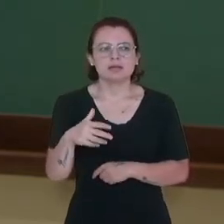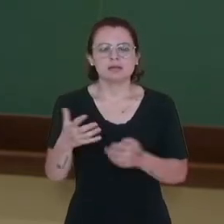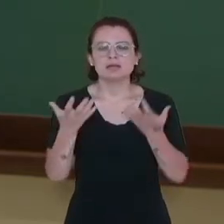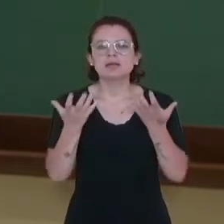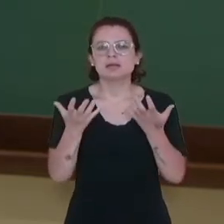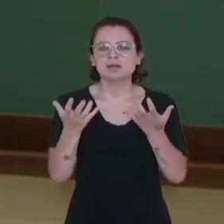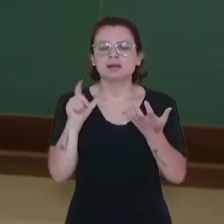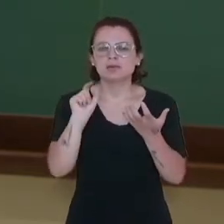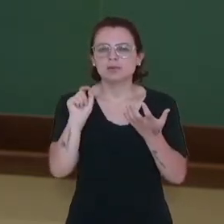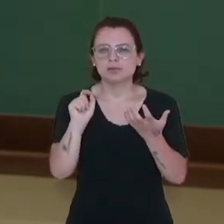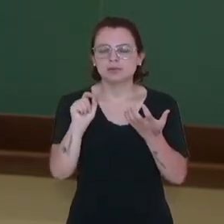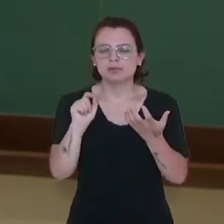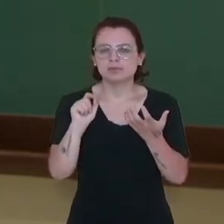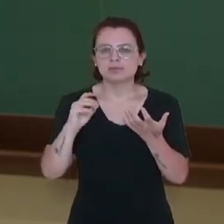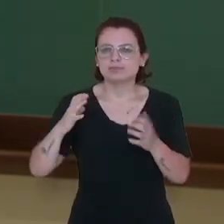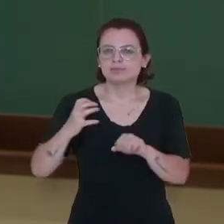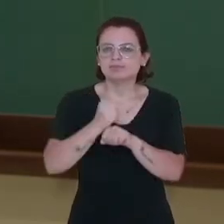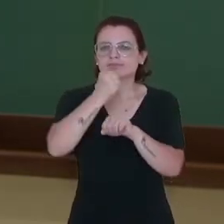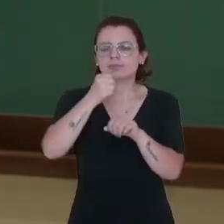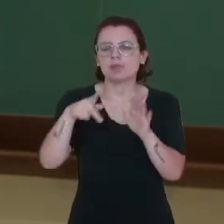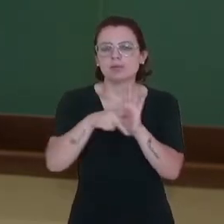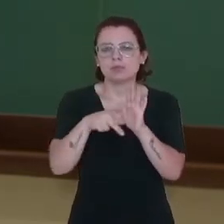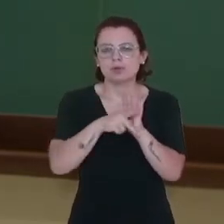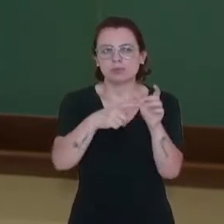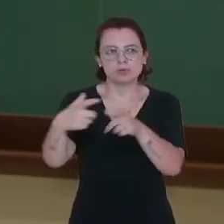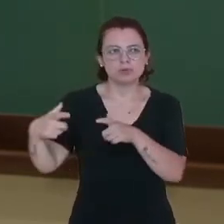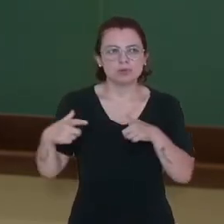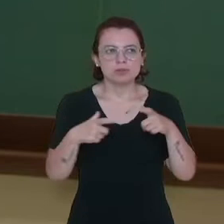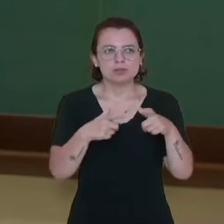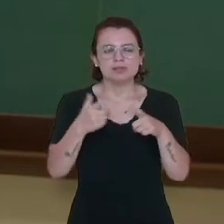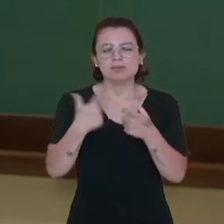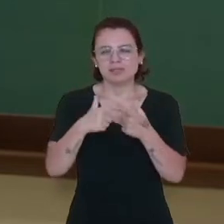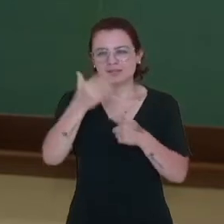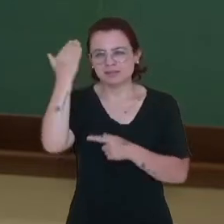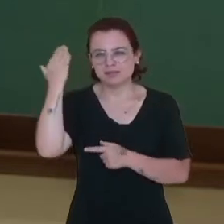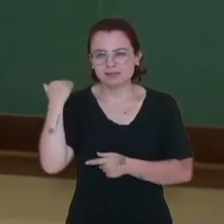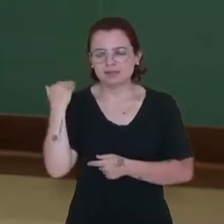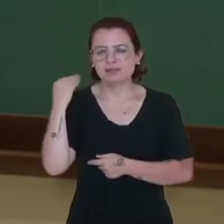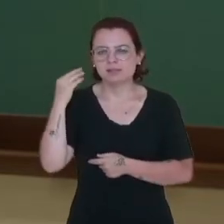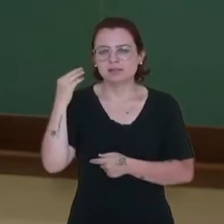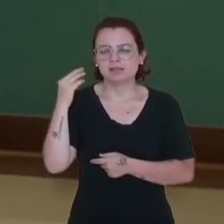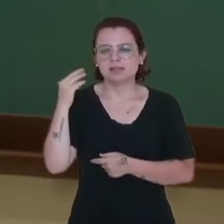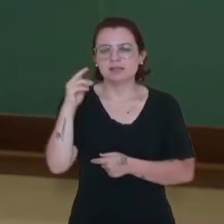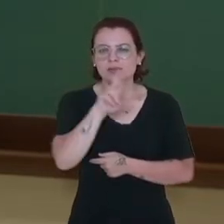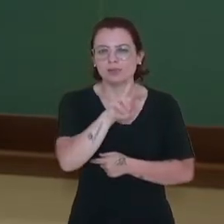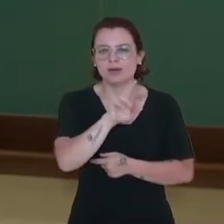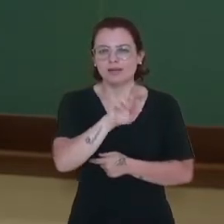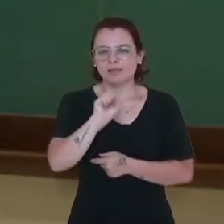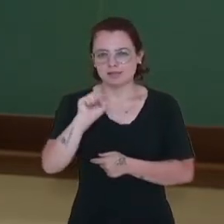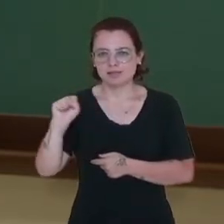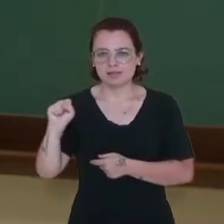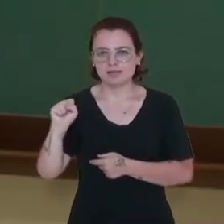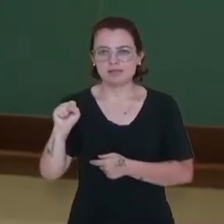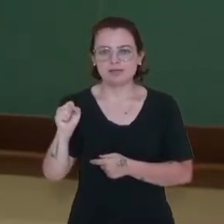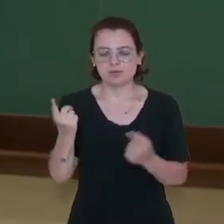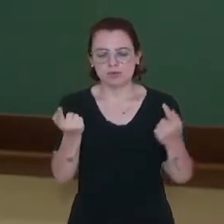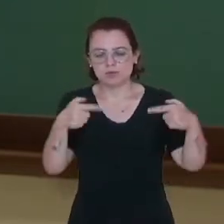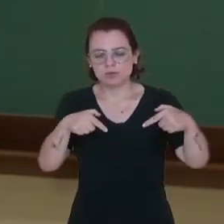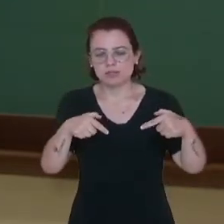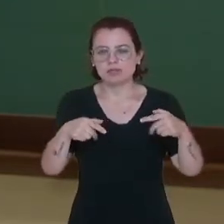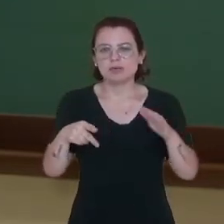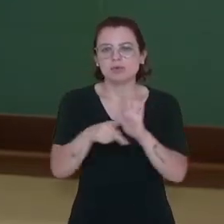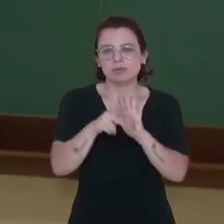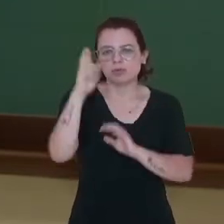ocidentalizar ali algumas ex-repúblicas socialistas, da antiga União Soviética. Em contrapartida, a